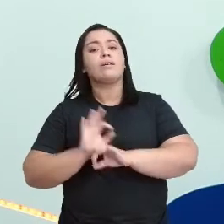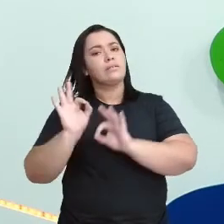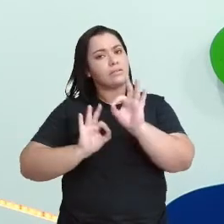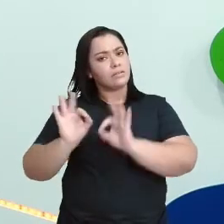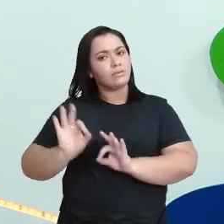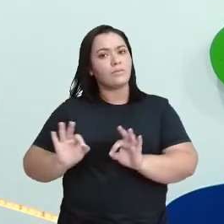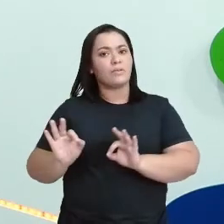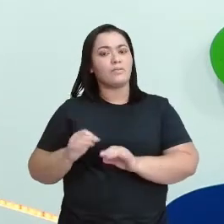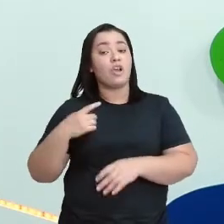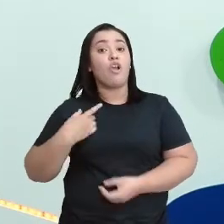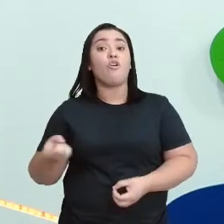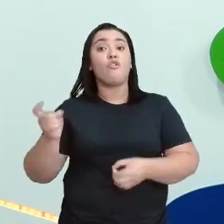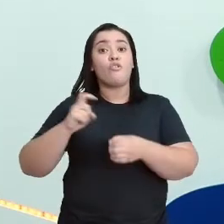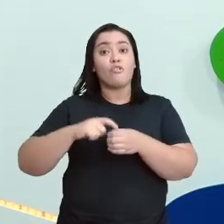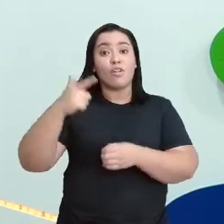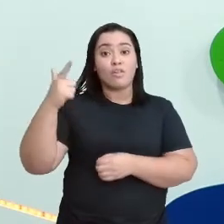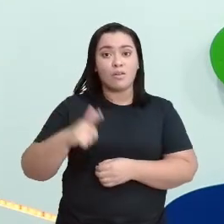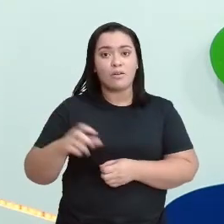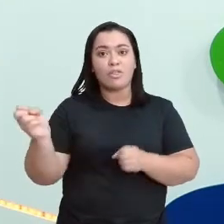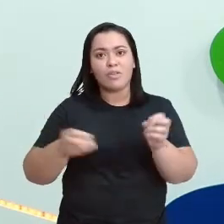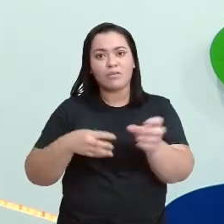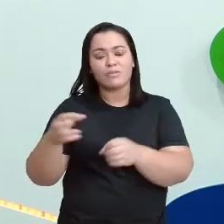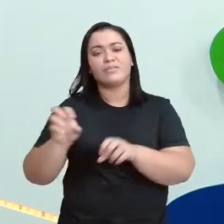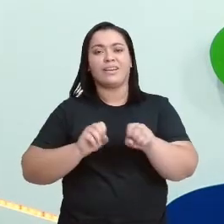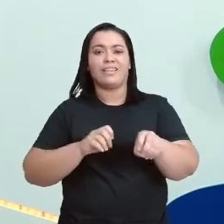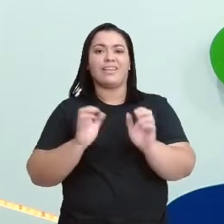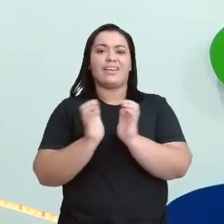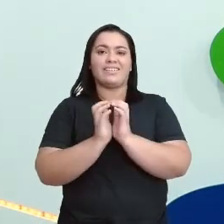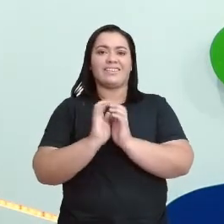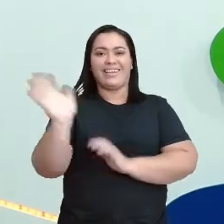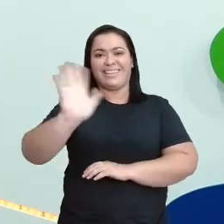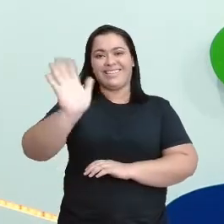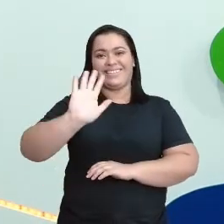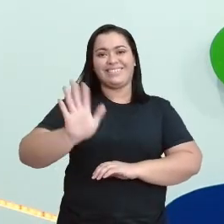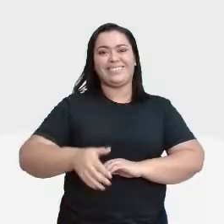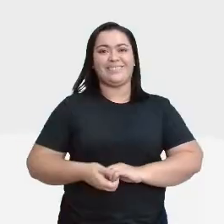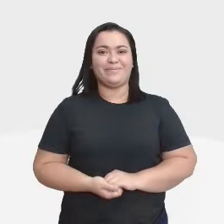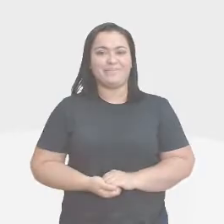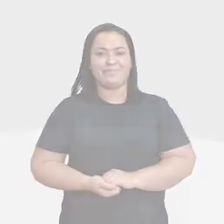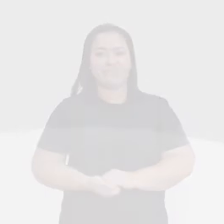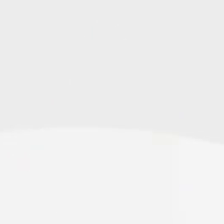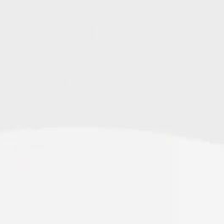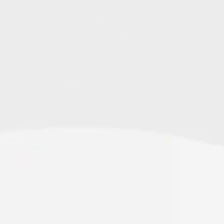Eu volto em breve com mais novidades do Educa Recife. Até já!